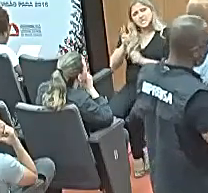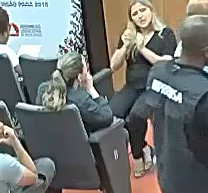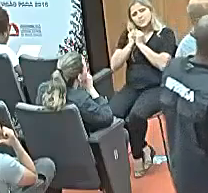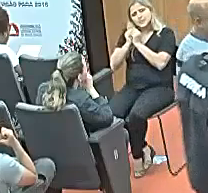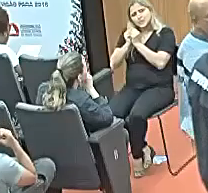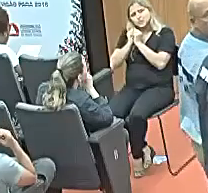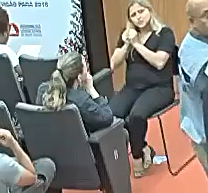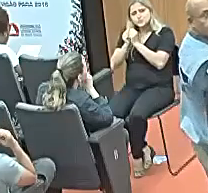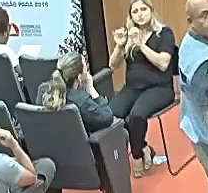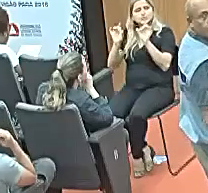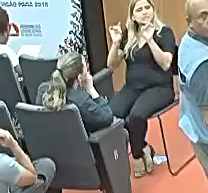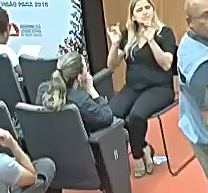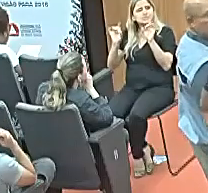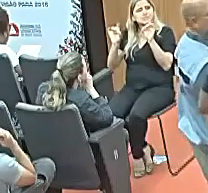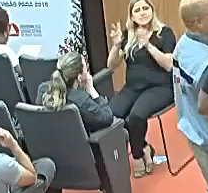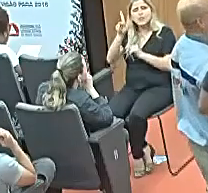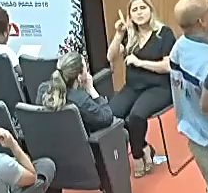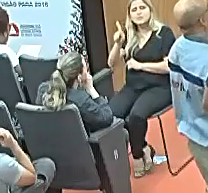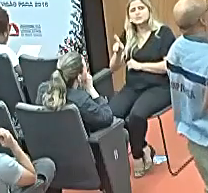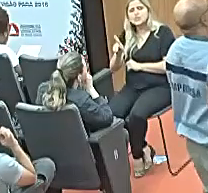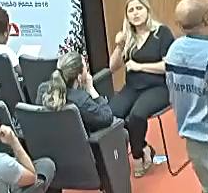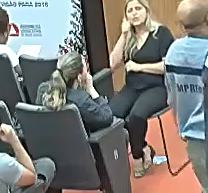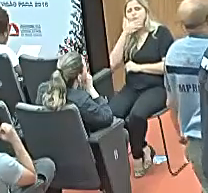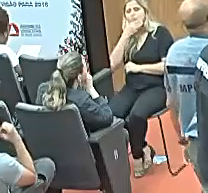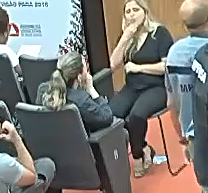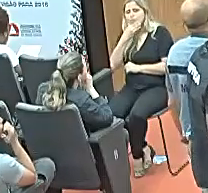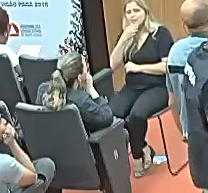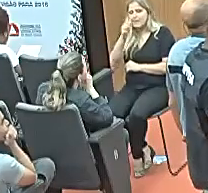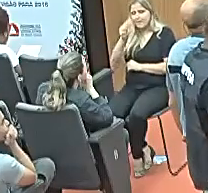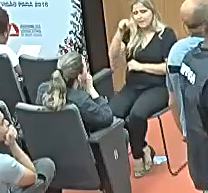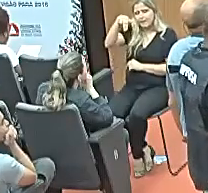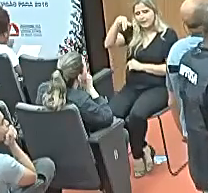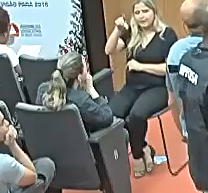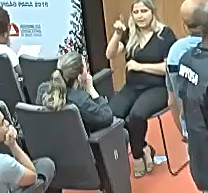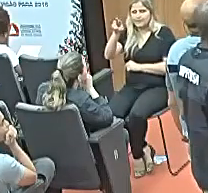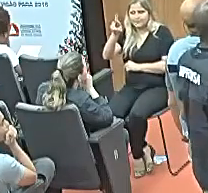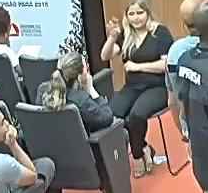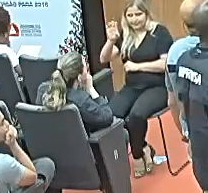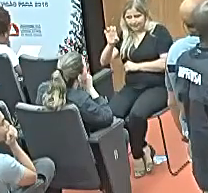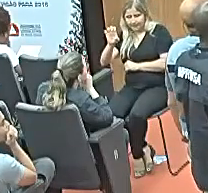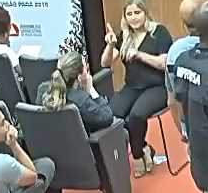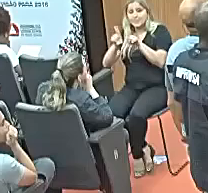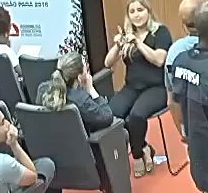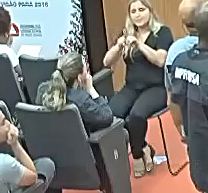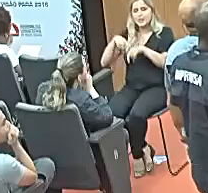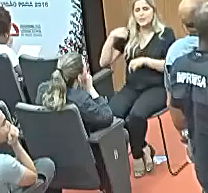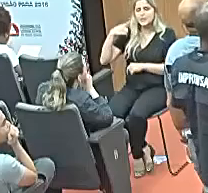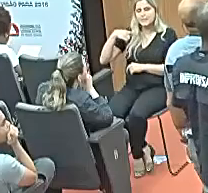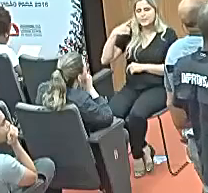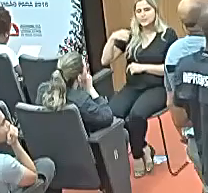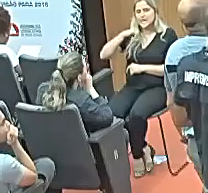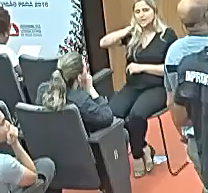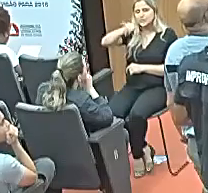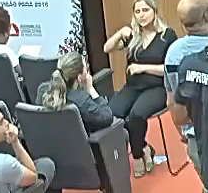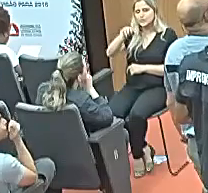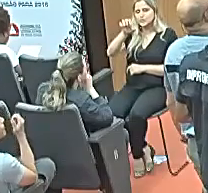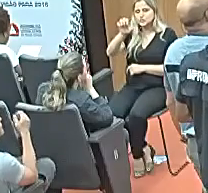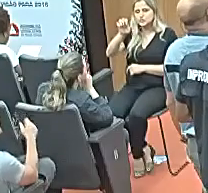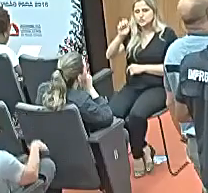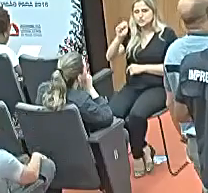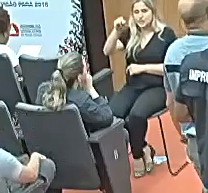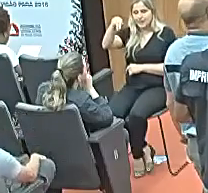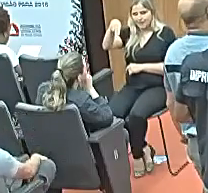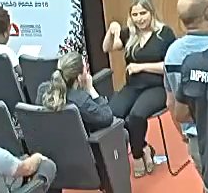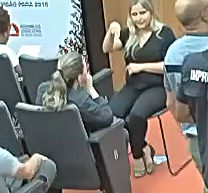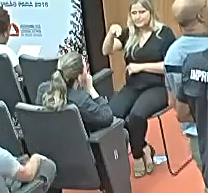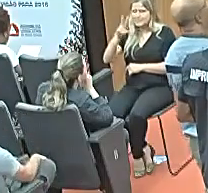especial eu estou citando andré quintão e o deputado jean que rodarão o estado diversas